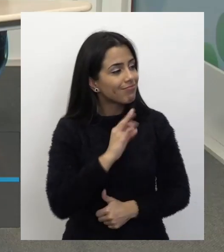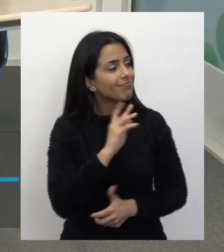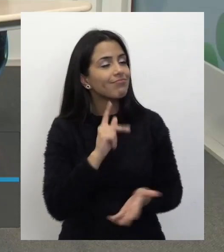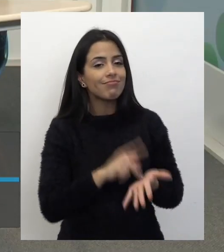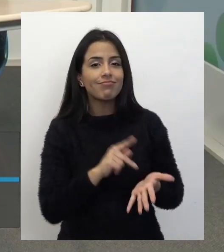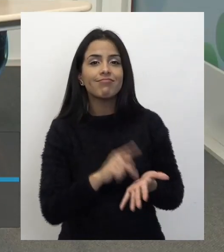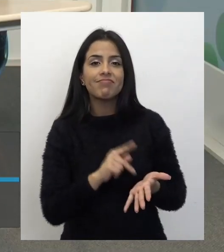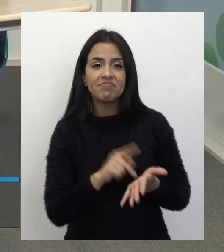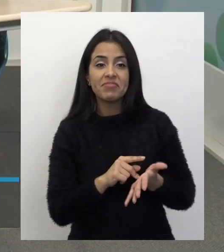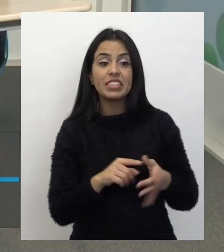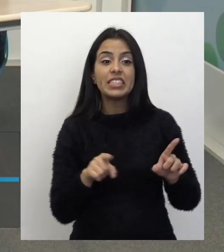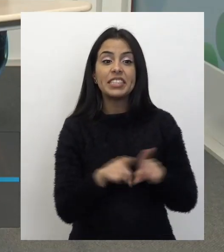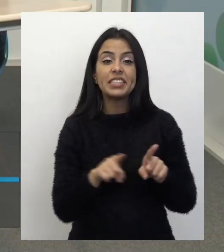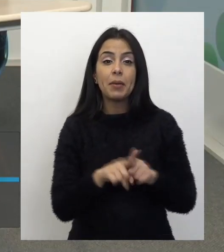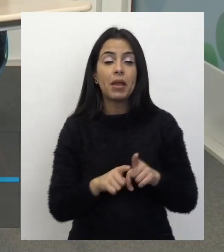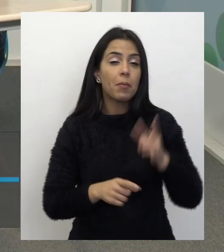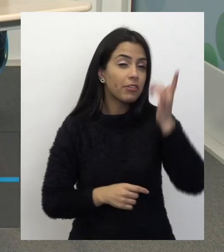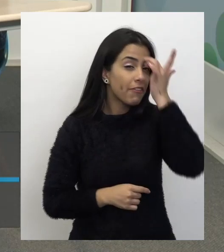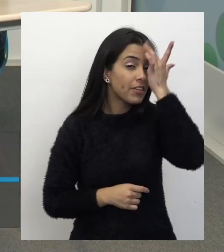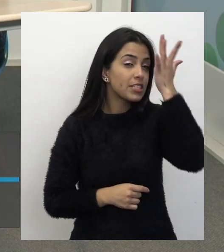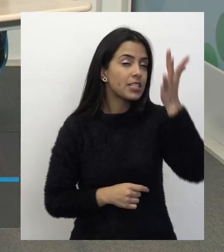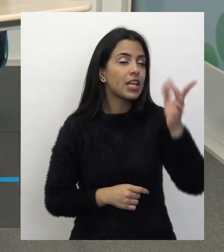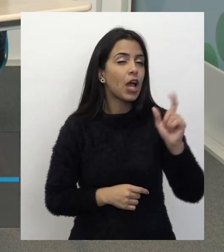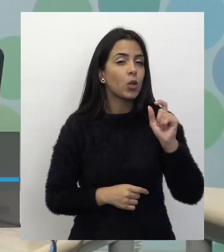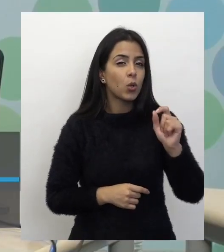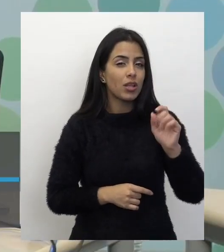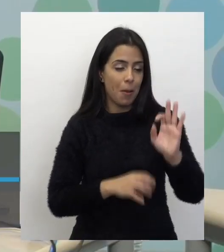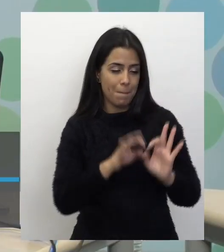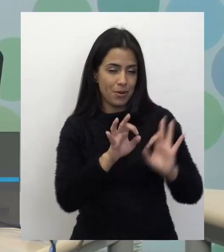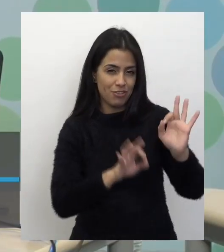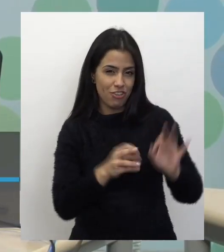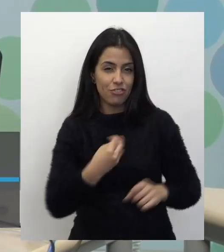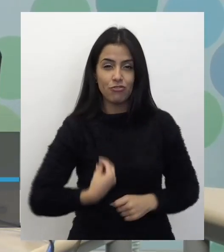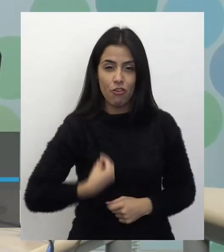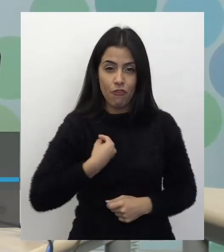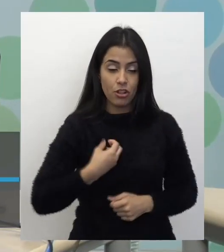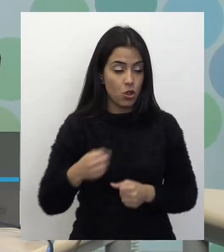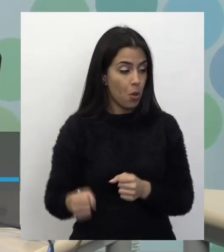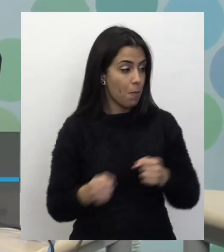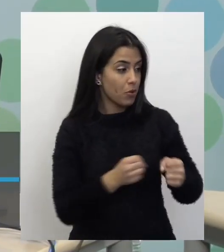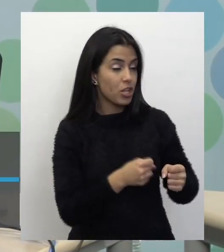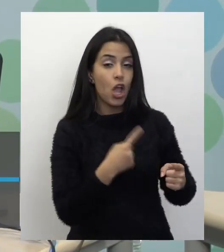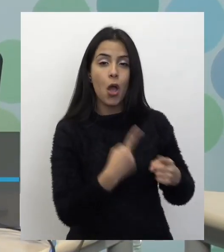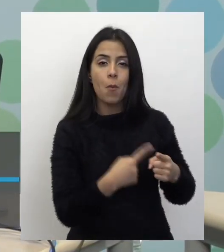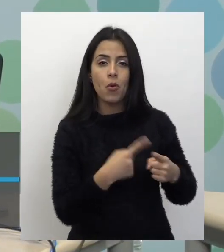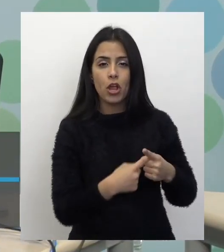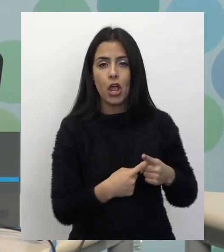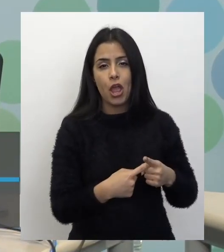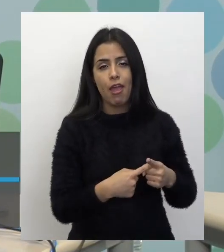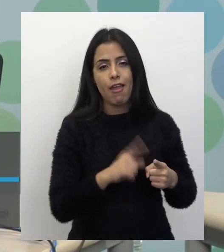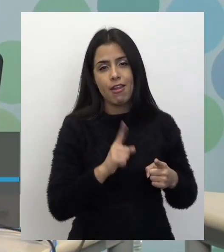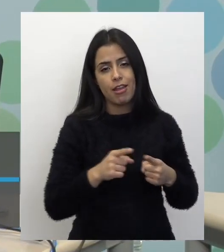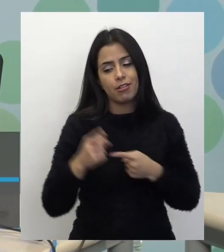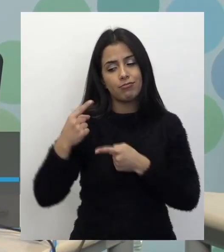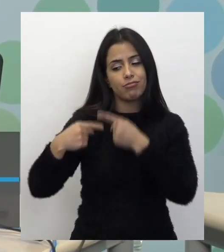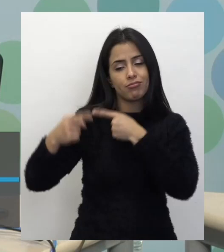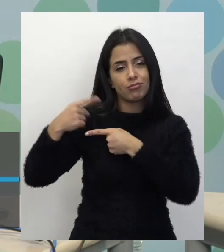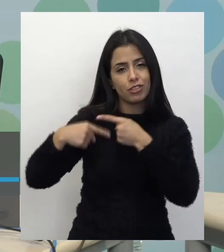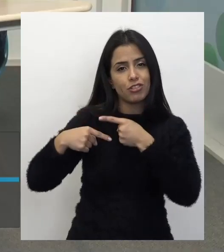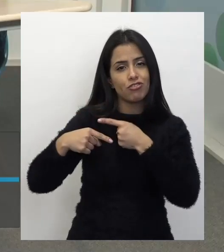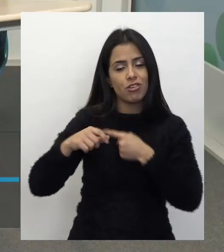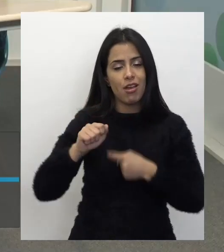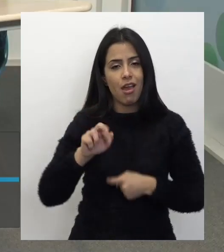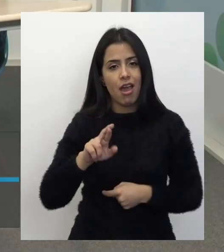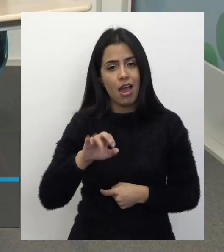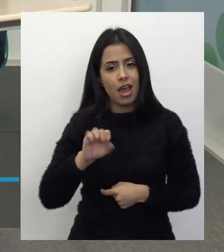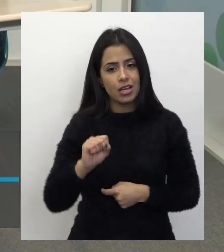Inclusive, ele também era muito facilitado nessa questão do projeto de vida, do poder dele, porque ele era discípulo de Aristóteles, né? Sim,